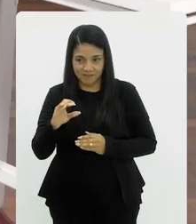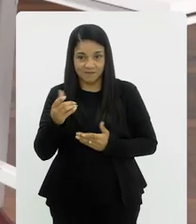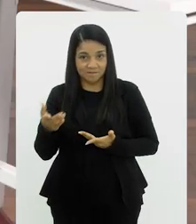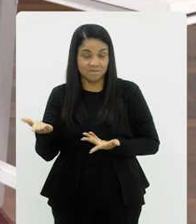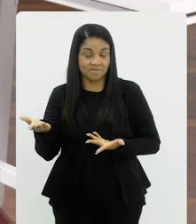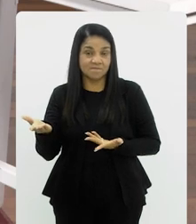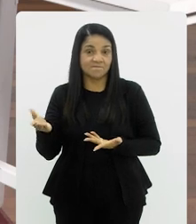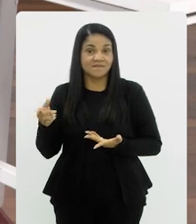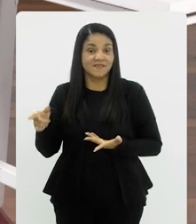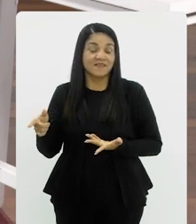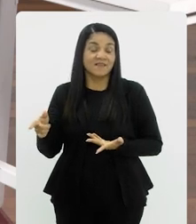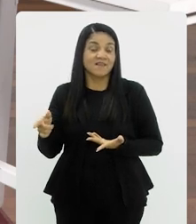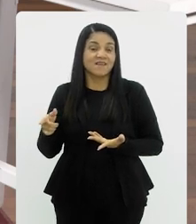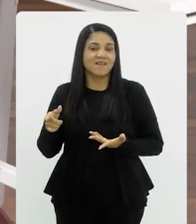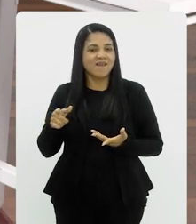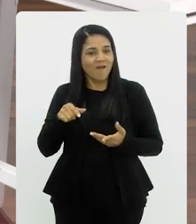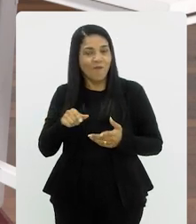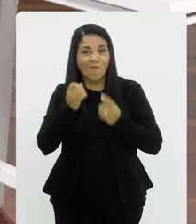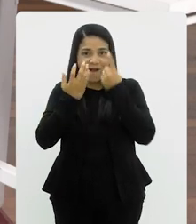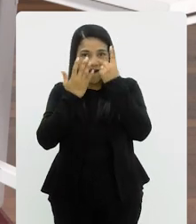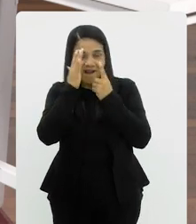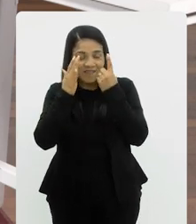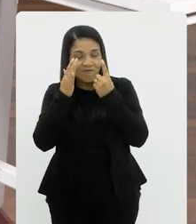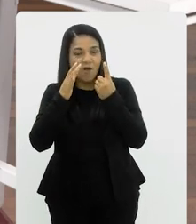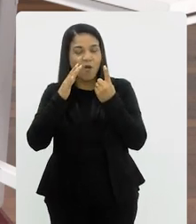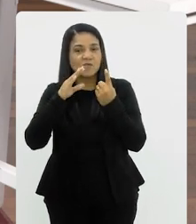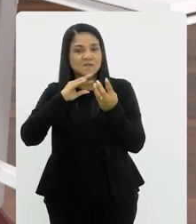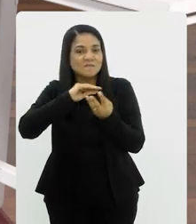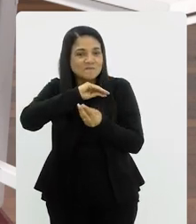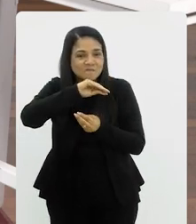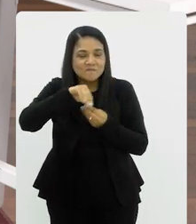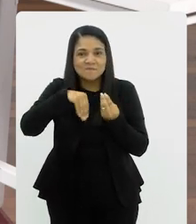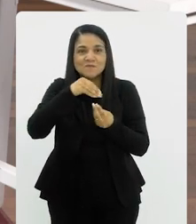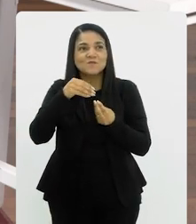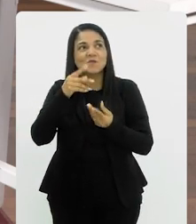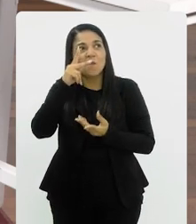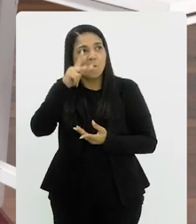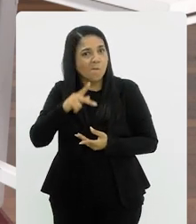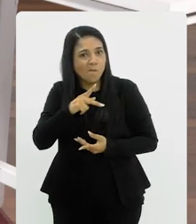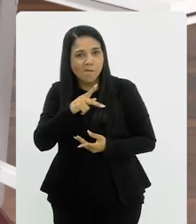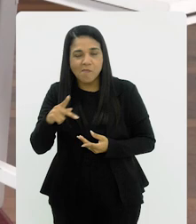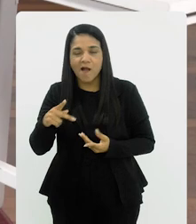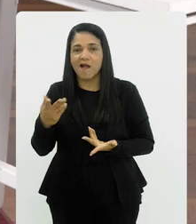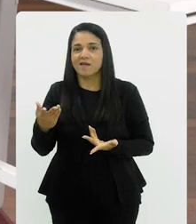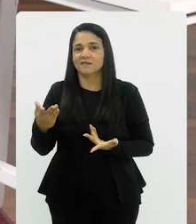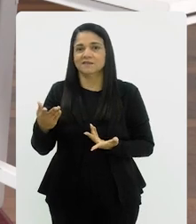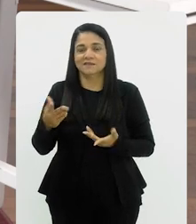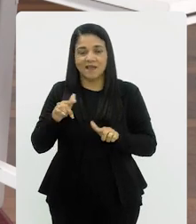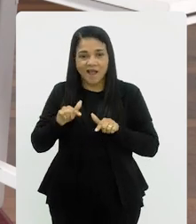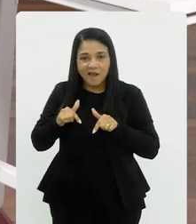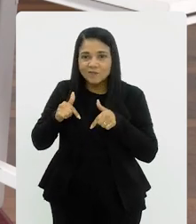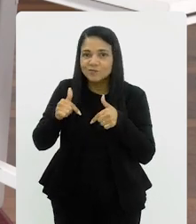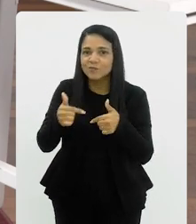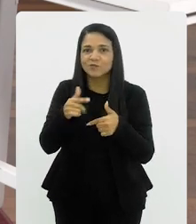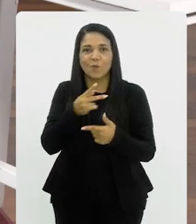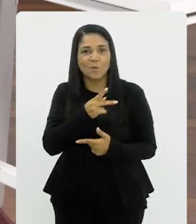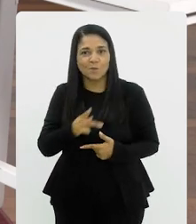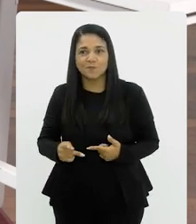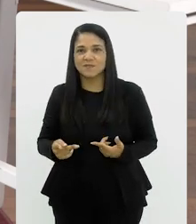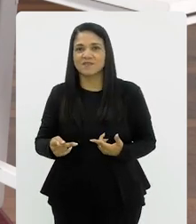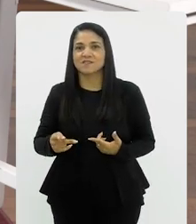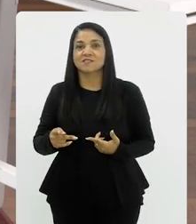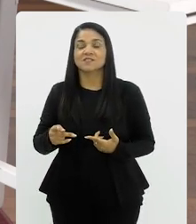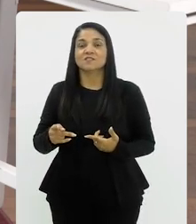ele é abrangente, né? Ele envolve, né? Nunca que você vai imaginar que um padre, uma pessoa atuante dentro